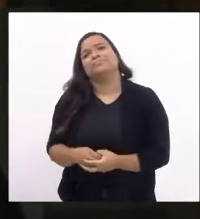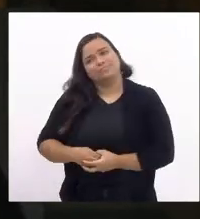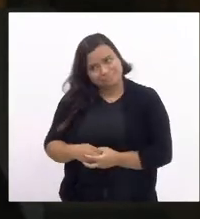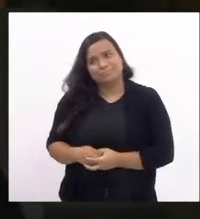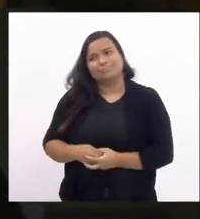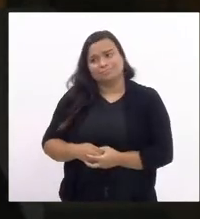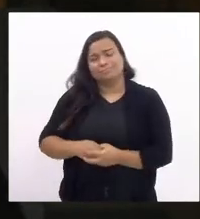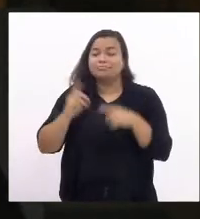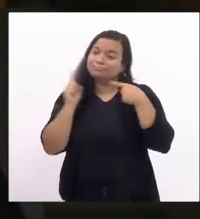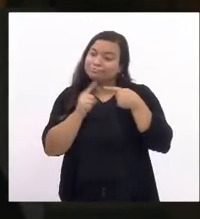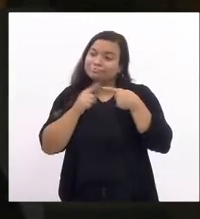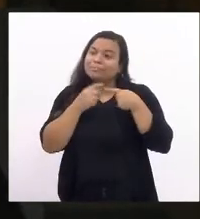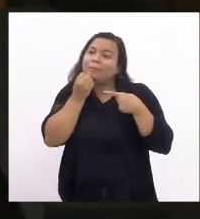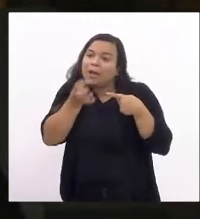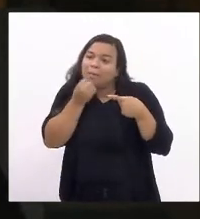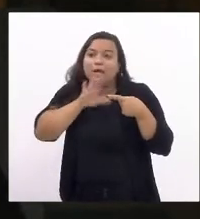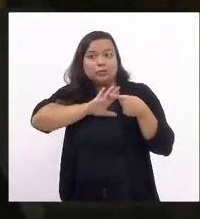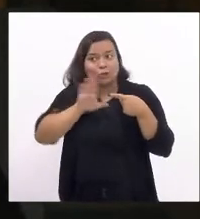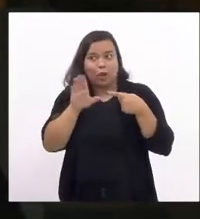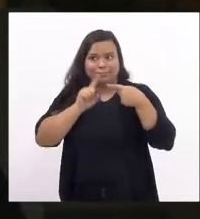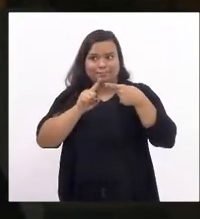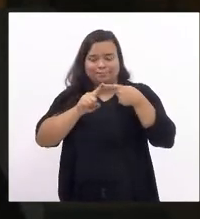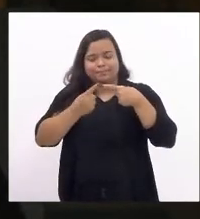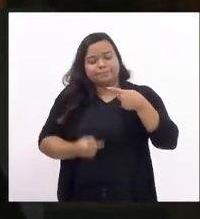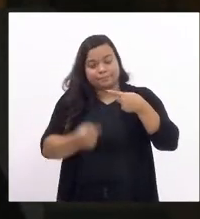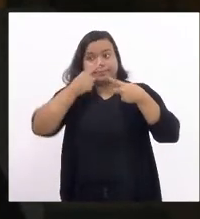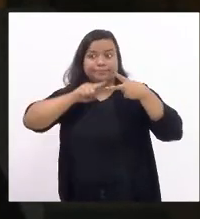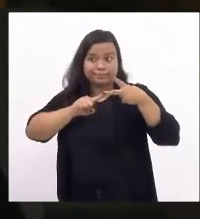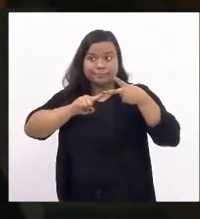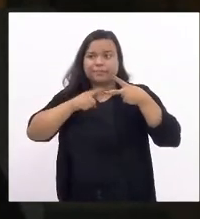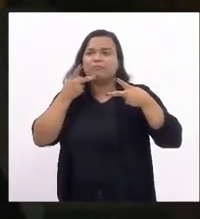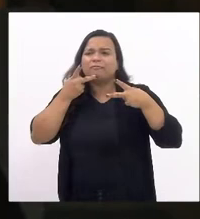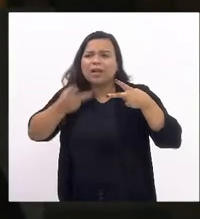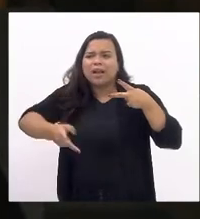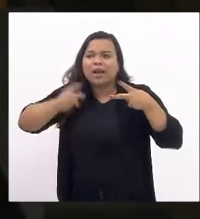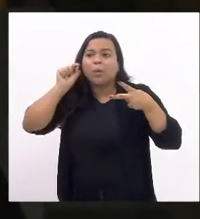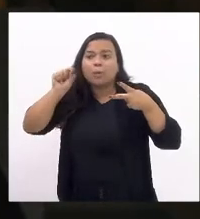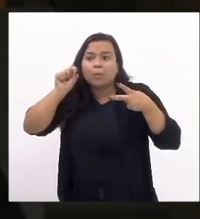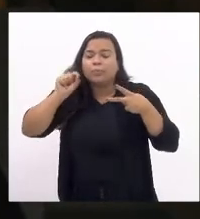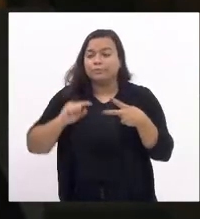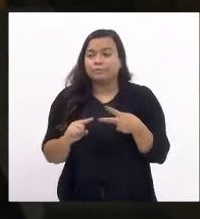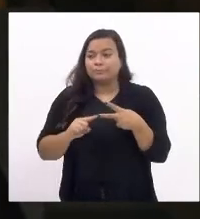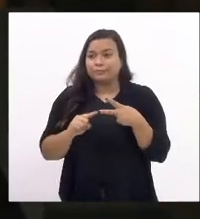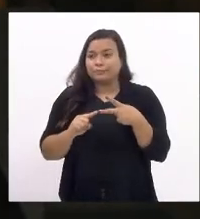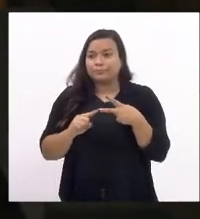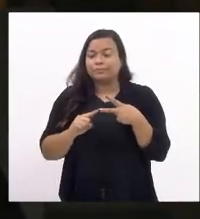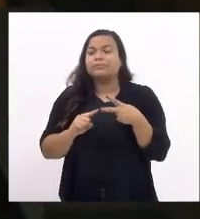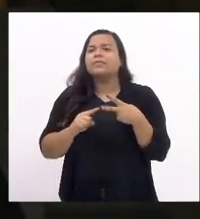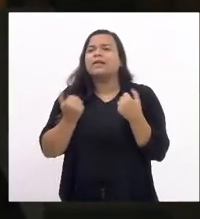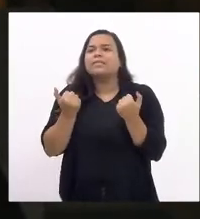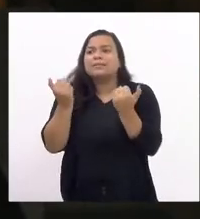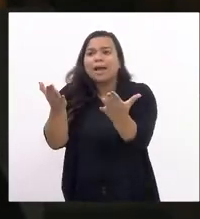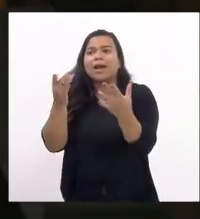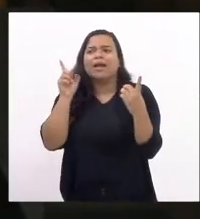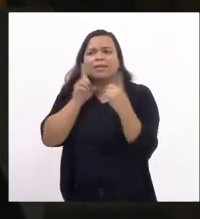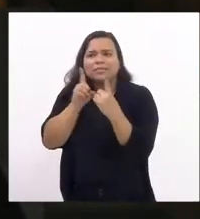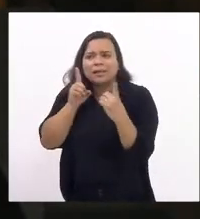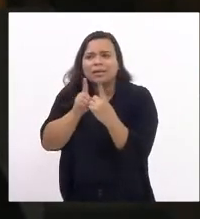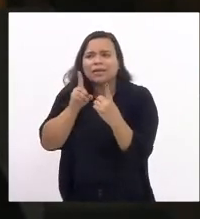essa mensagem. Segundo, que atender as